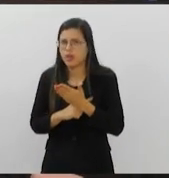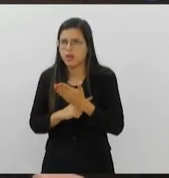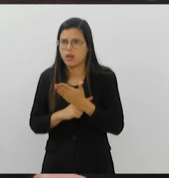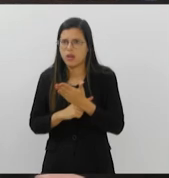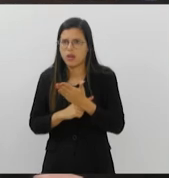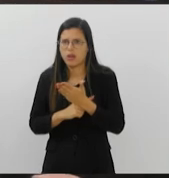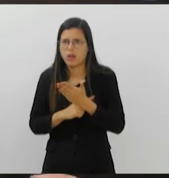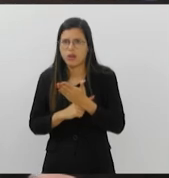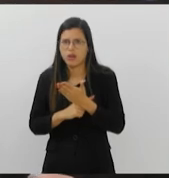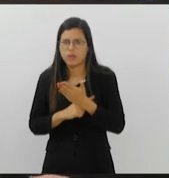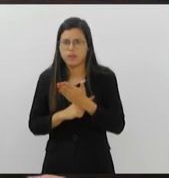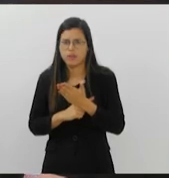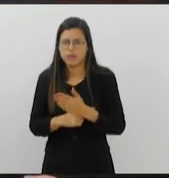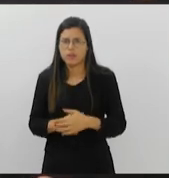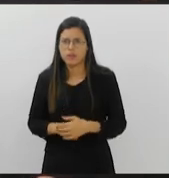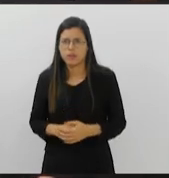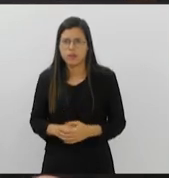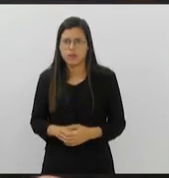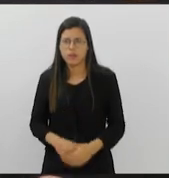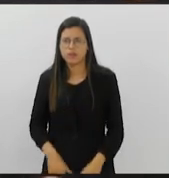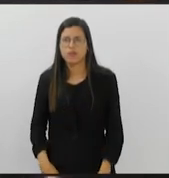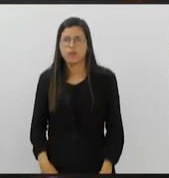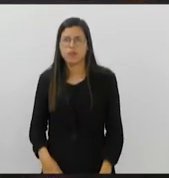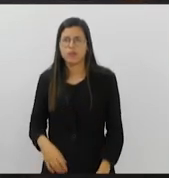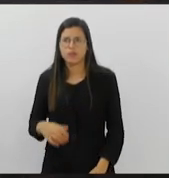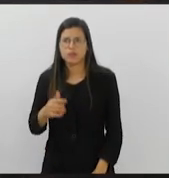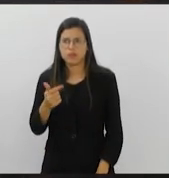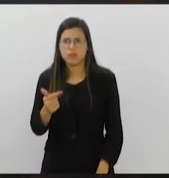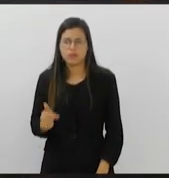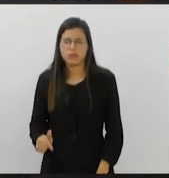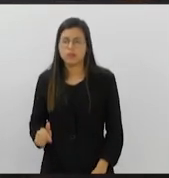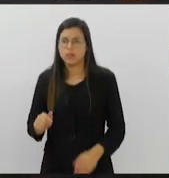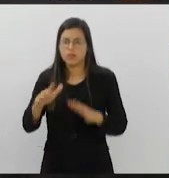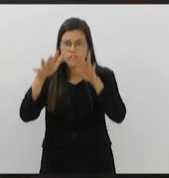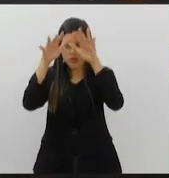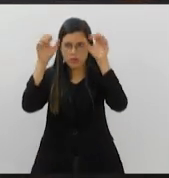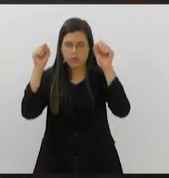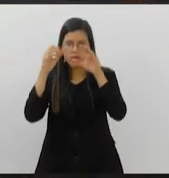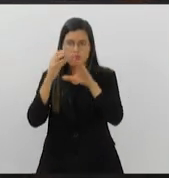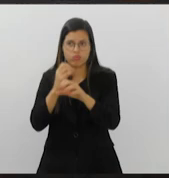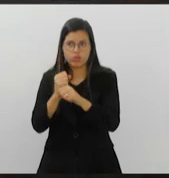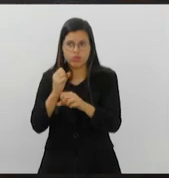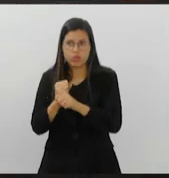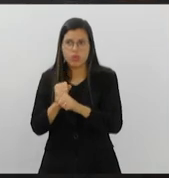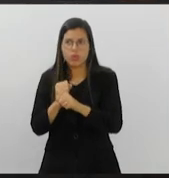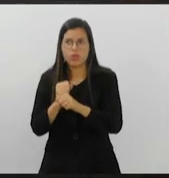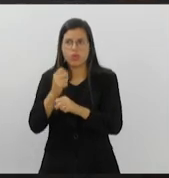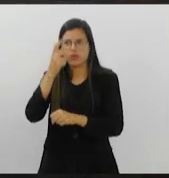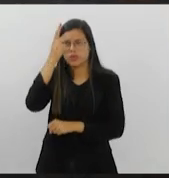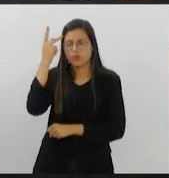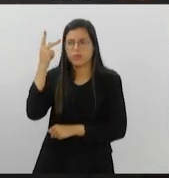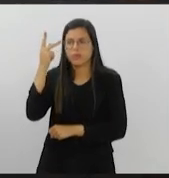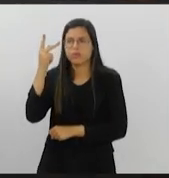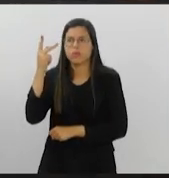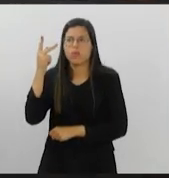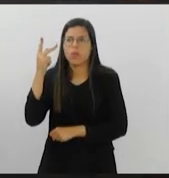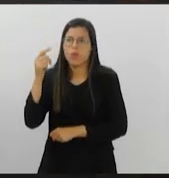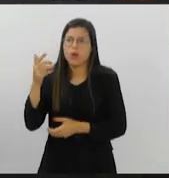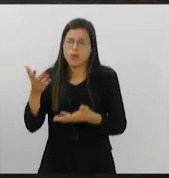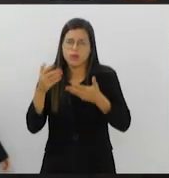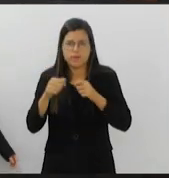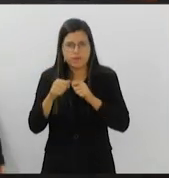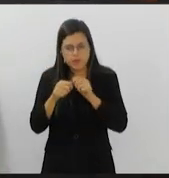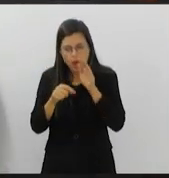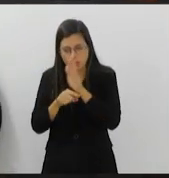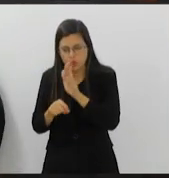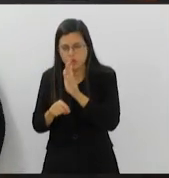aqui, pegando um gancho mais uma vez com a questão do Tribunal de Contas. Muitas vezes a gente que está do lado de cá do balcão quer fazer o bem para